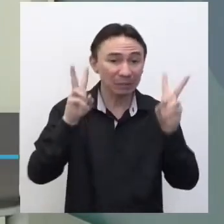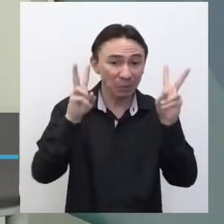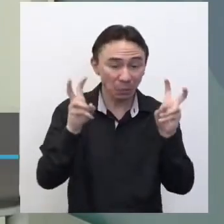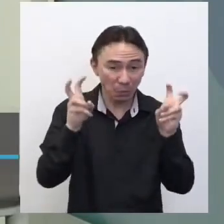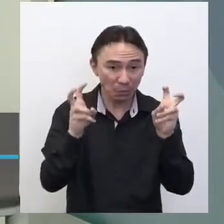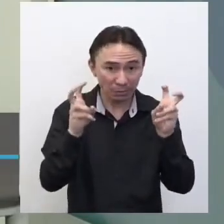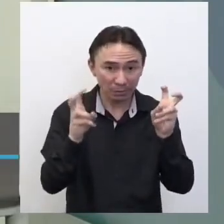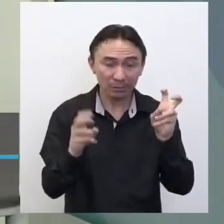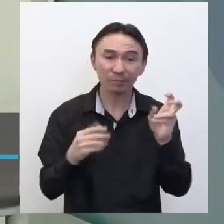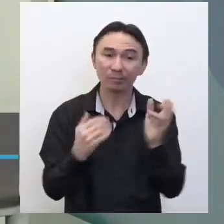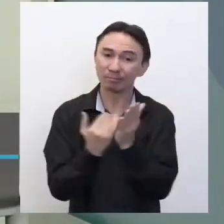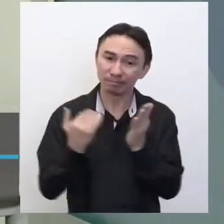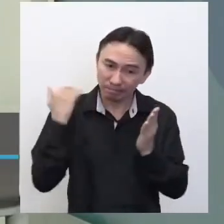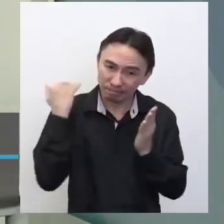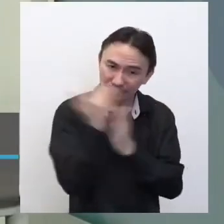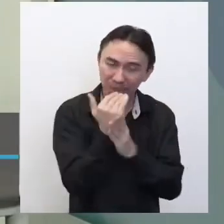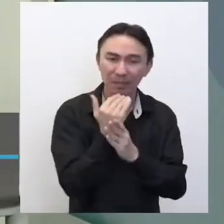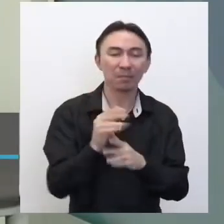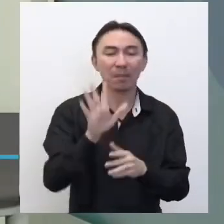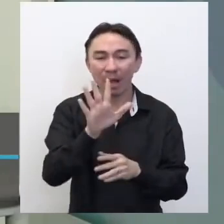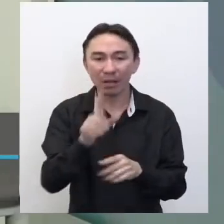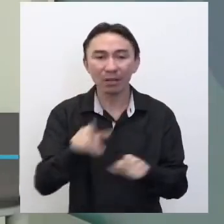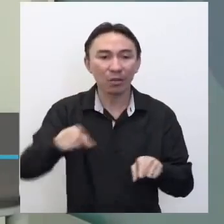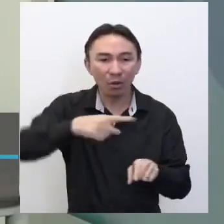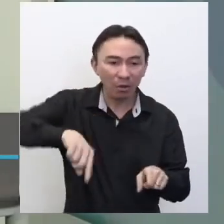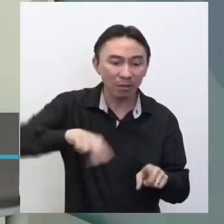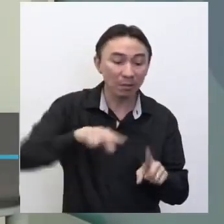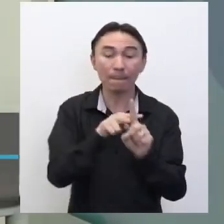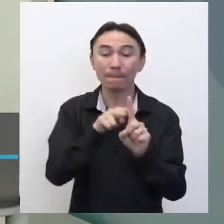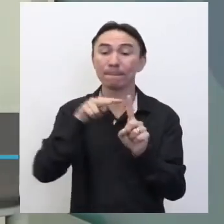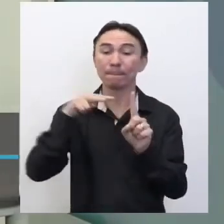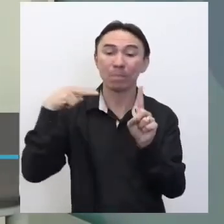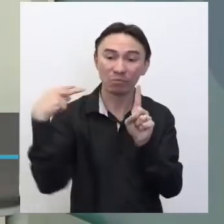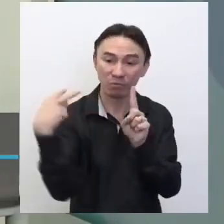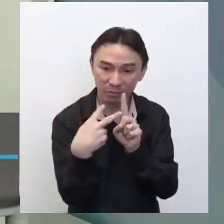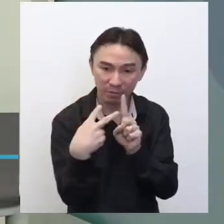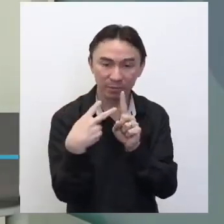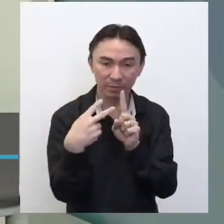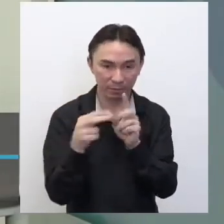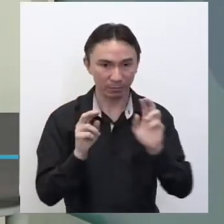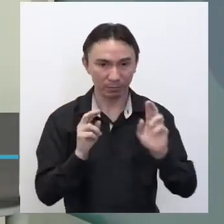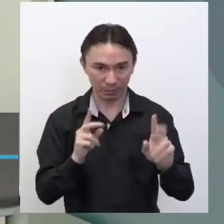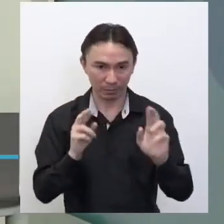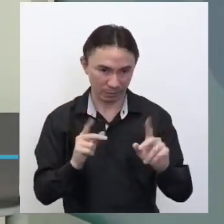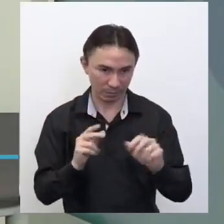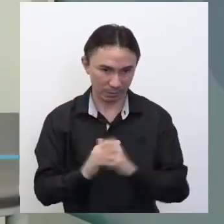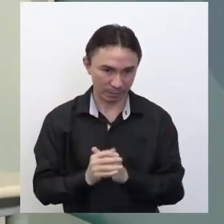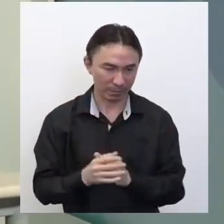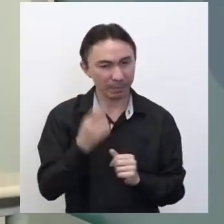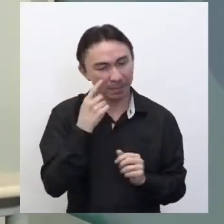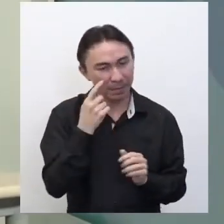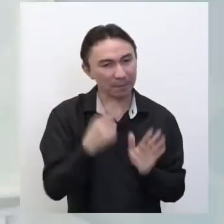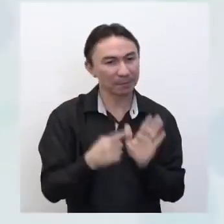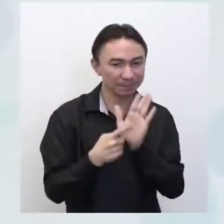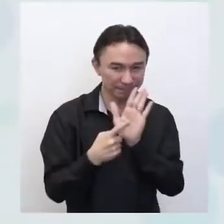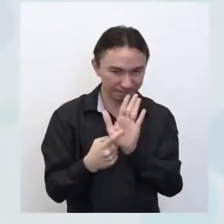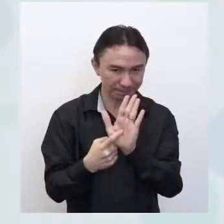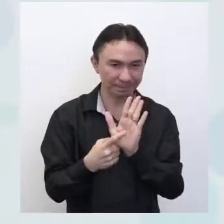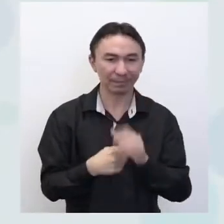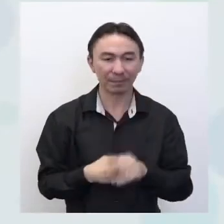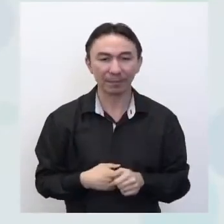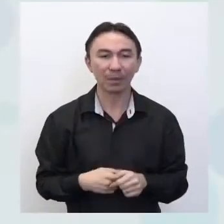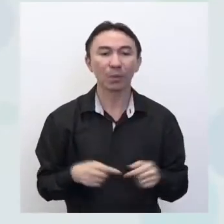mas abordado de uma perspectiva um pouquinho diferente. Qual que é, vamos pôr aí na tela, qual que é o objeto